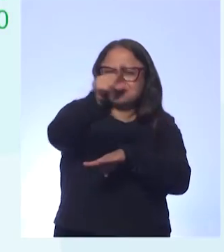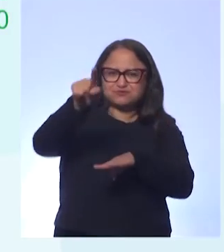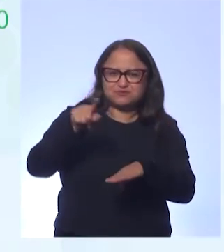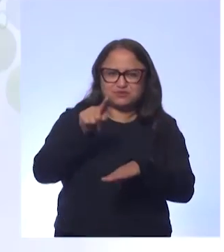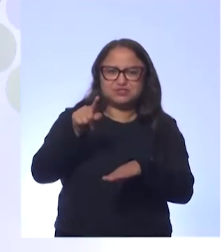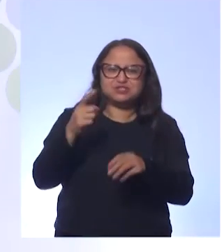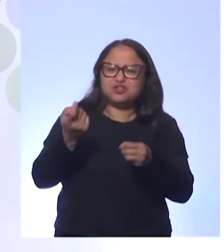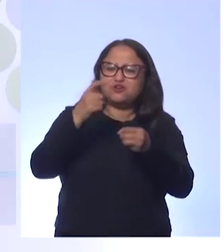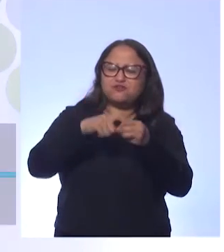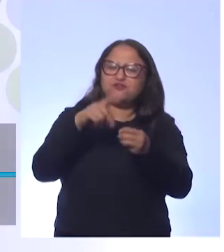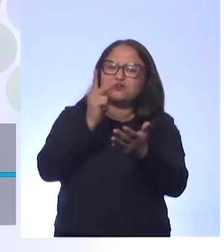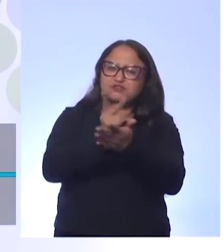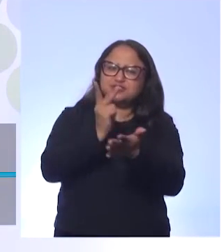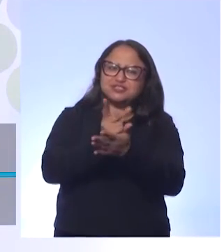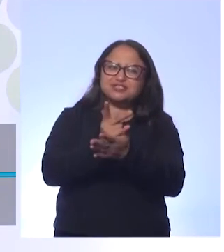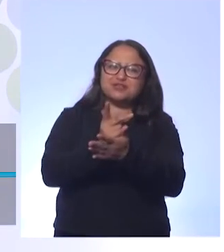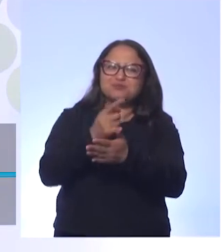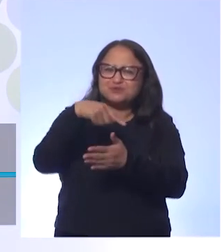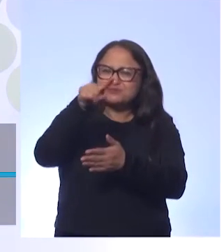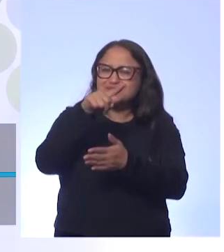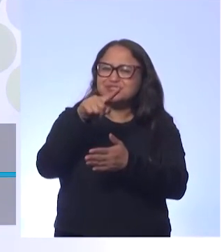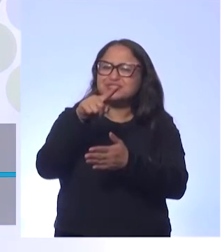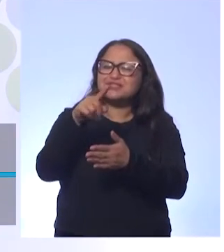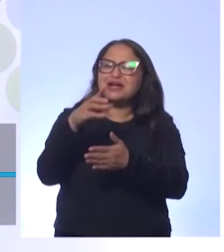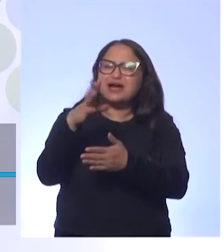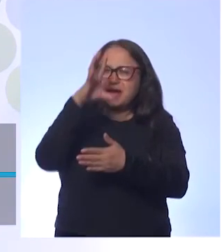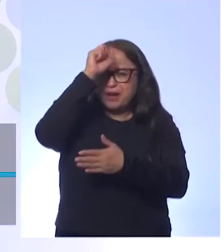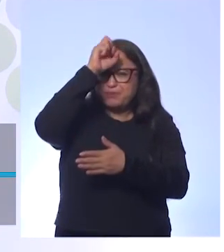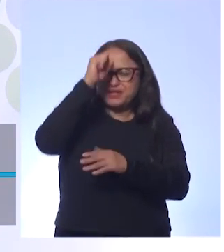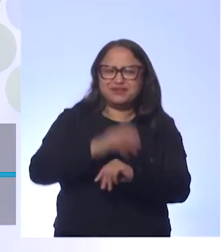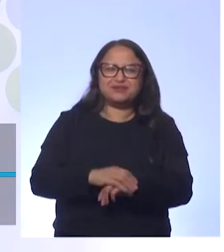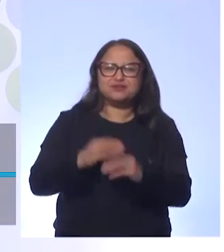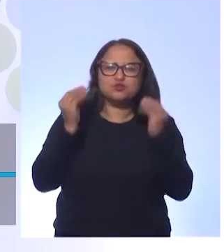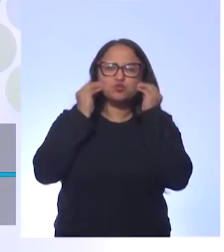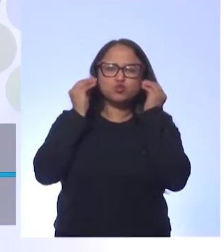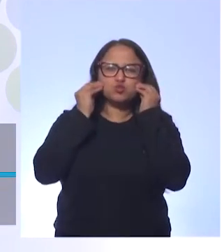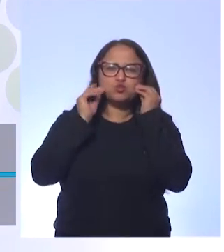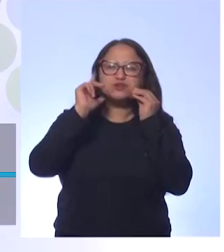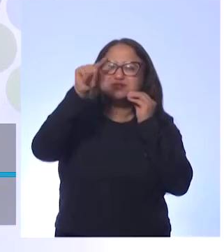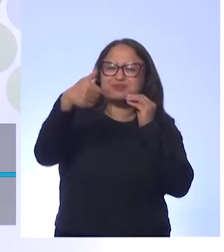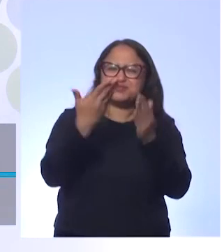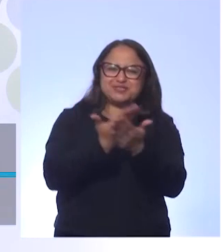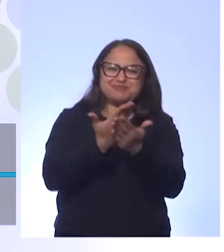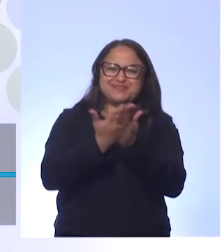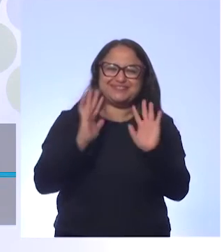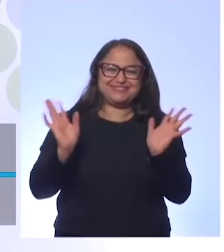e volte, sempre tem aulas dessas para vocês aqui no EJA, tá certo? Um beijo e até a próxima, pessoal.